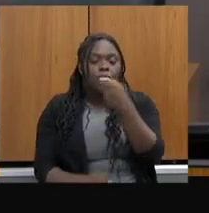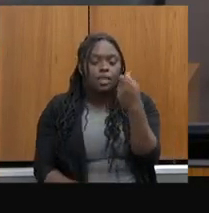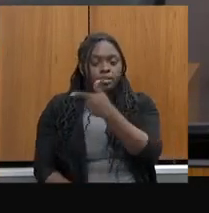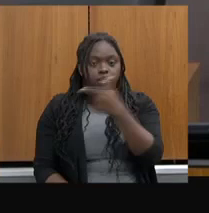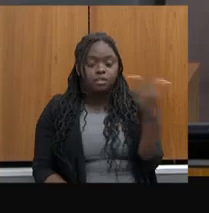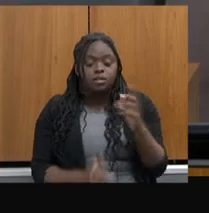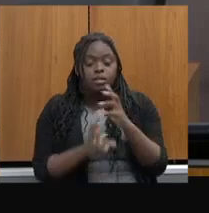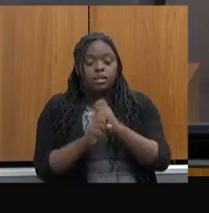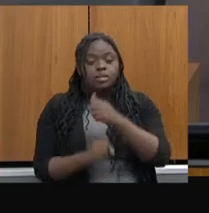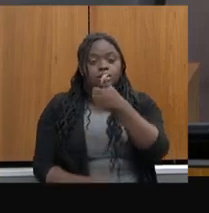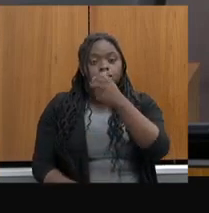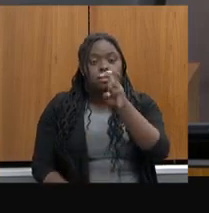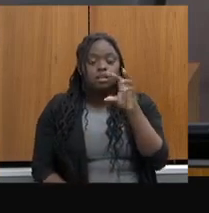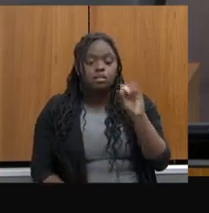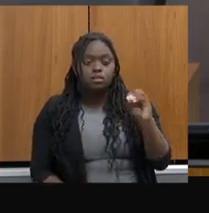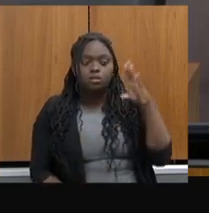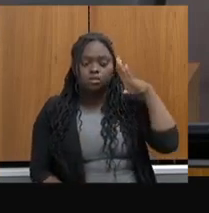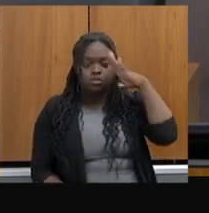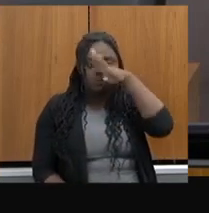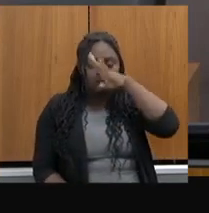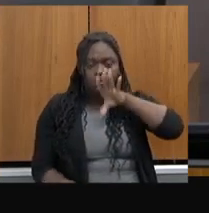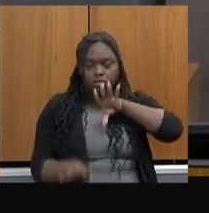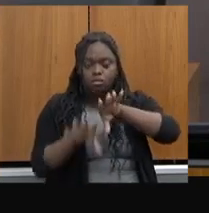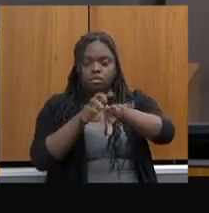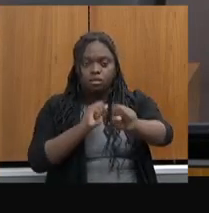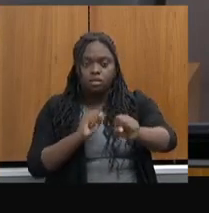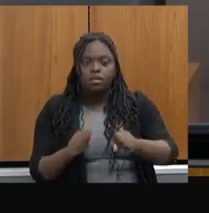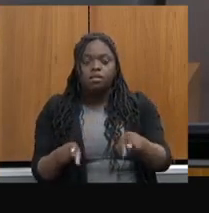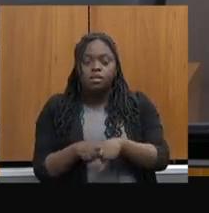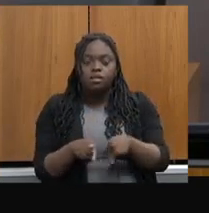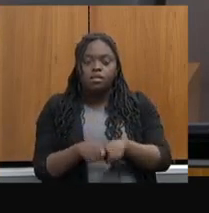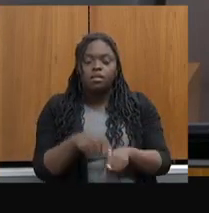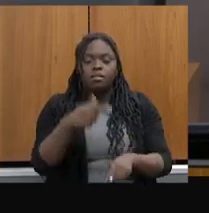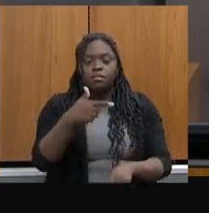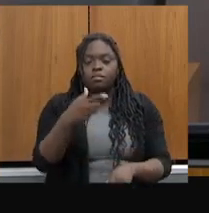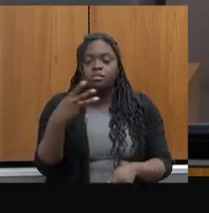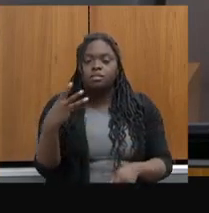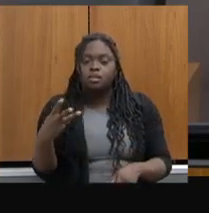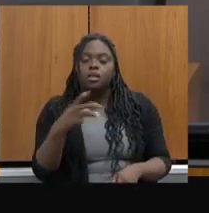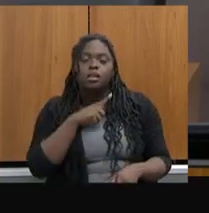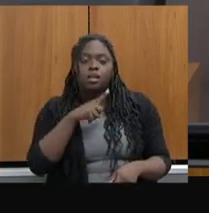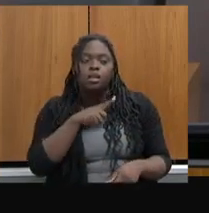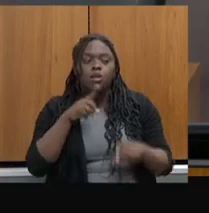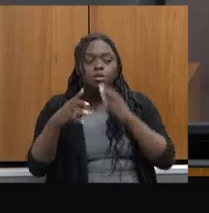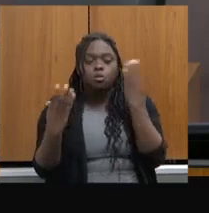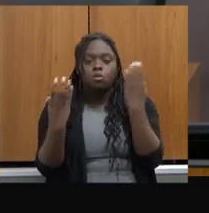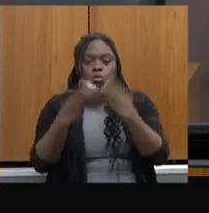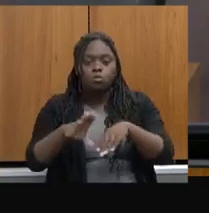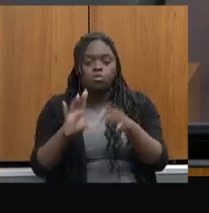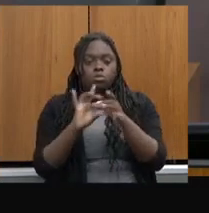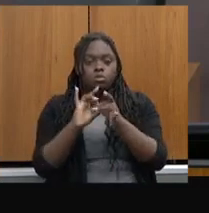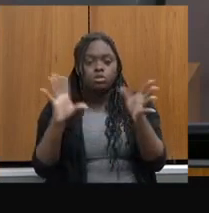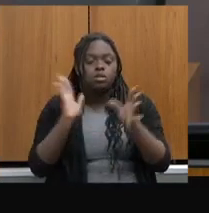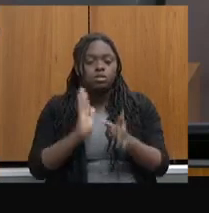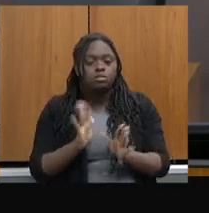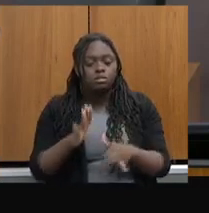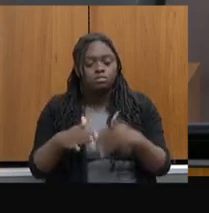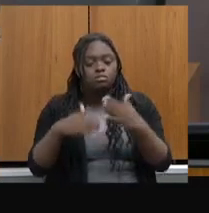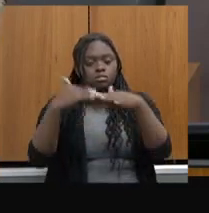150 soldados formados e para 23 nós temos um concurso autorizado e já em andamento